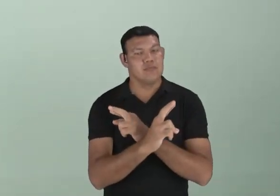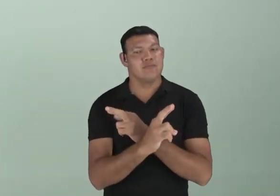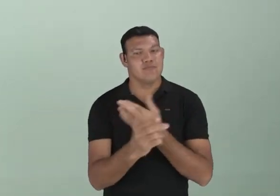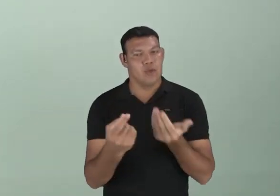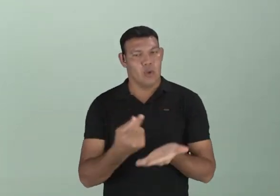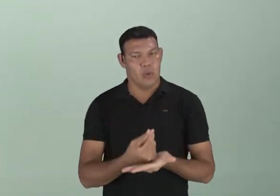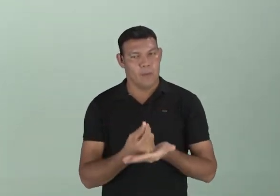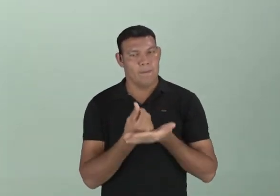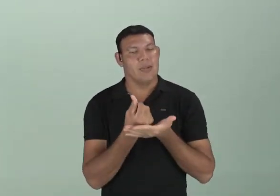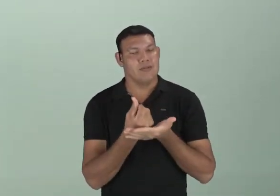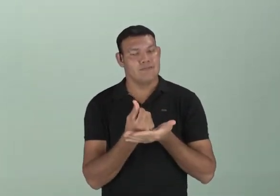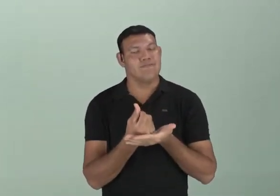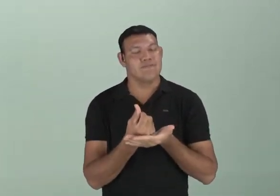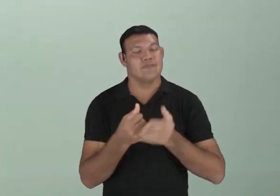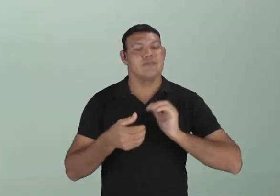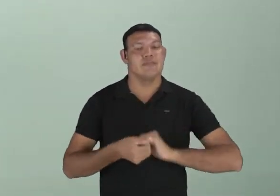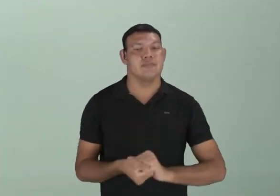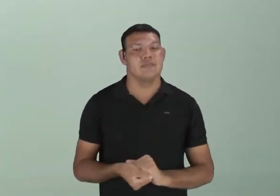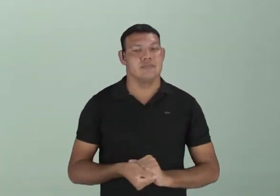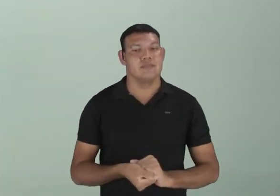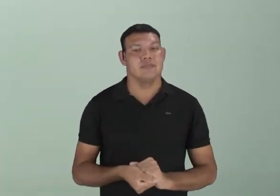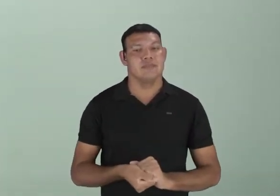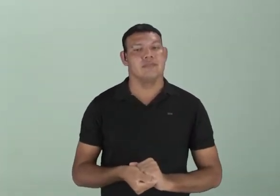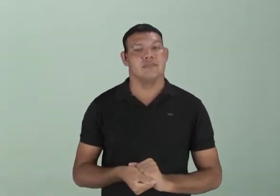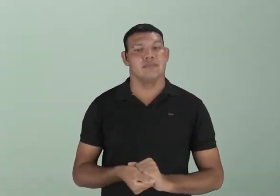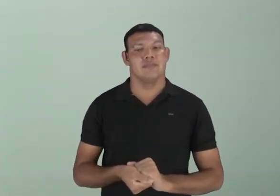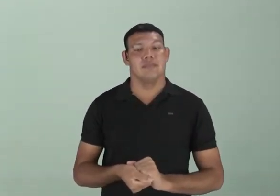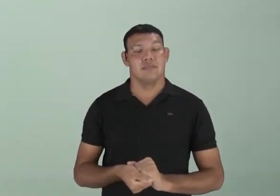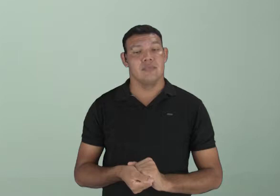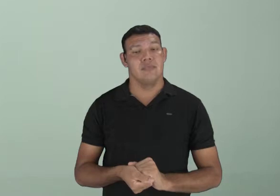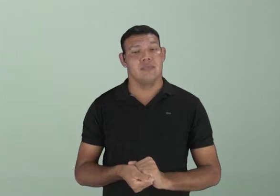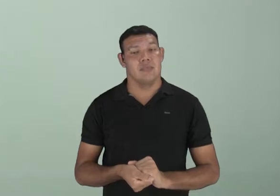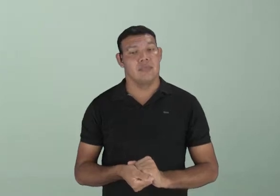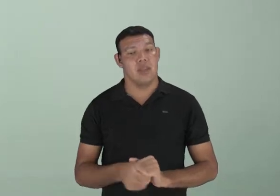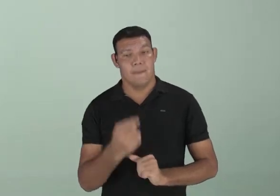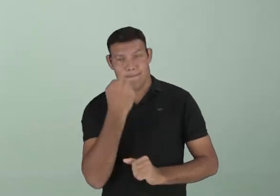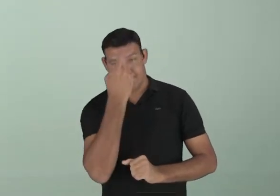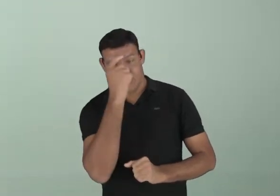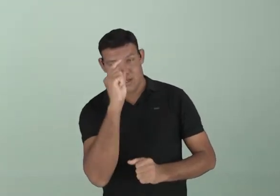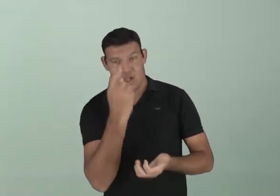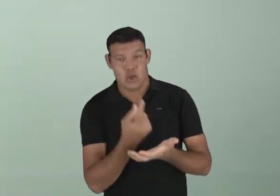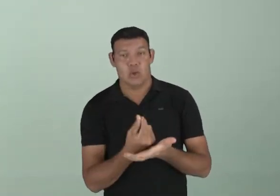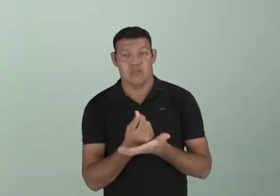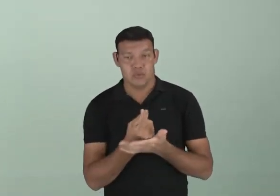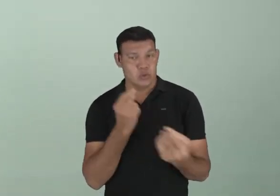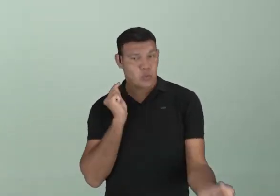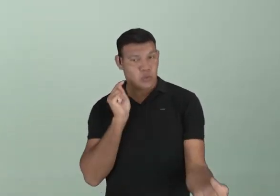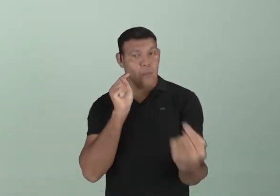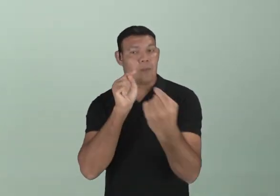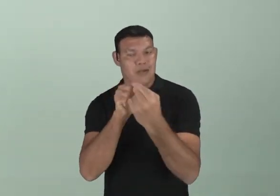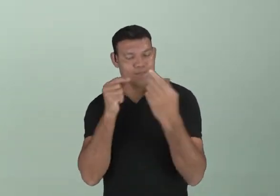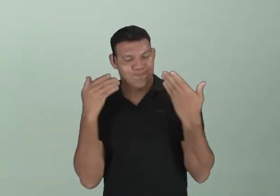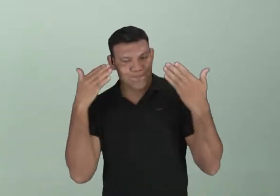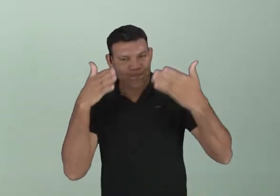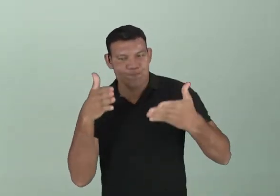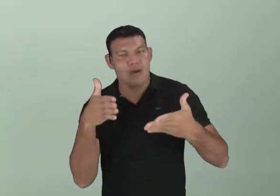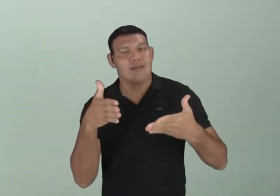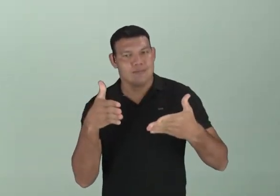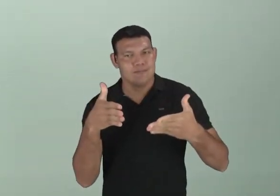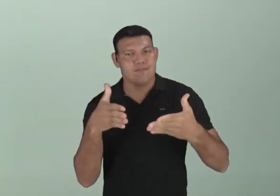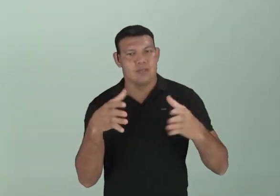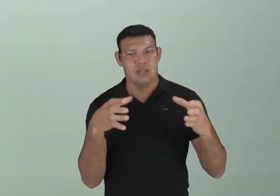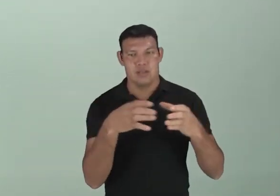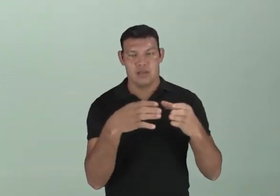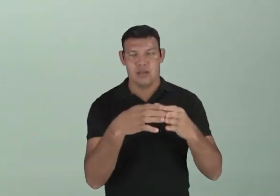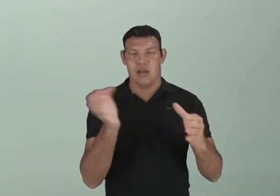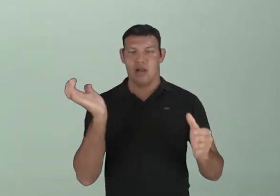do lucro, ou, em outras palavras, a geração do capital, que é o objetivo econômico da